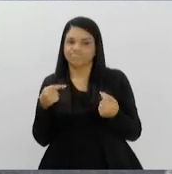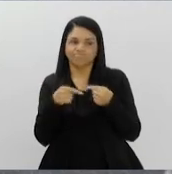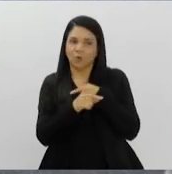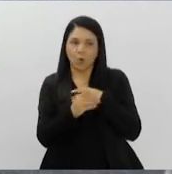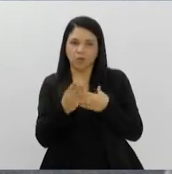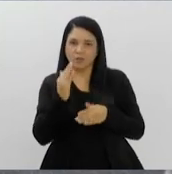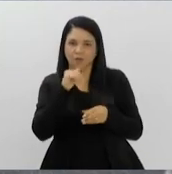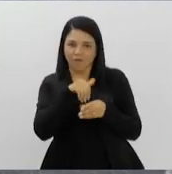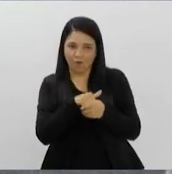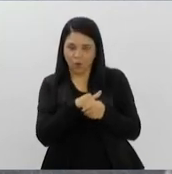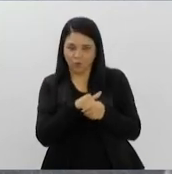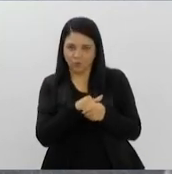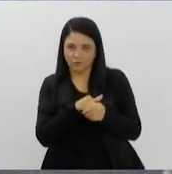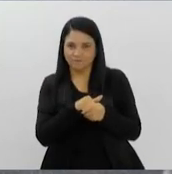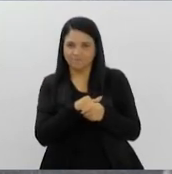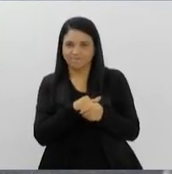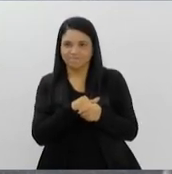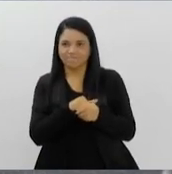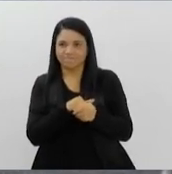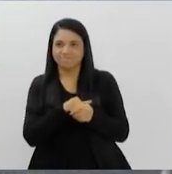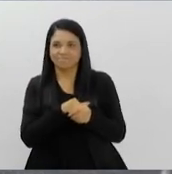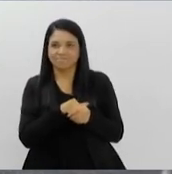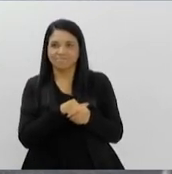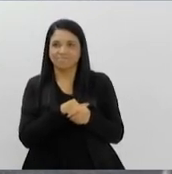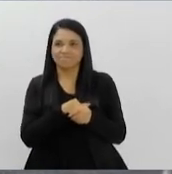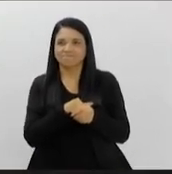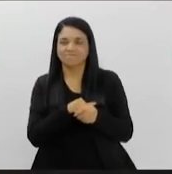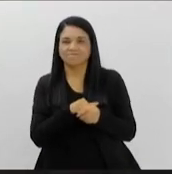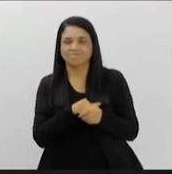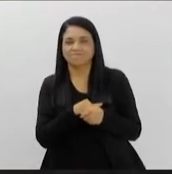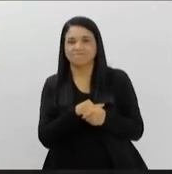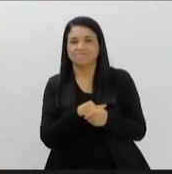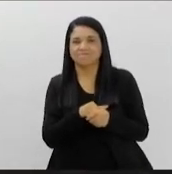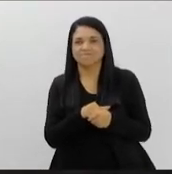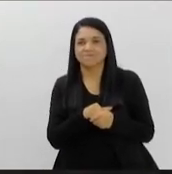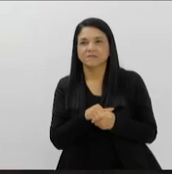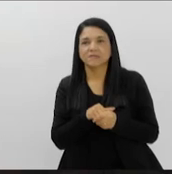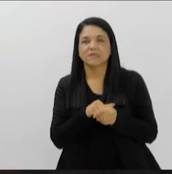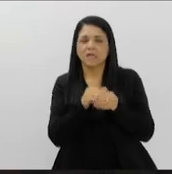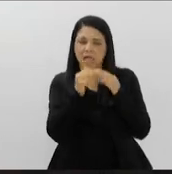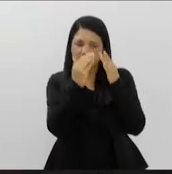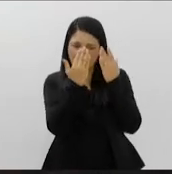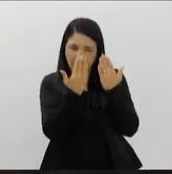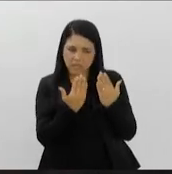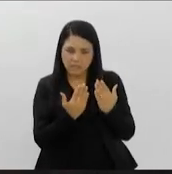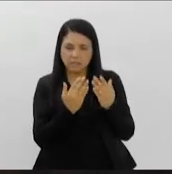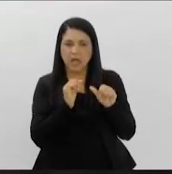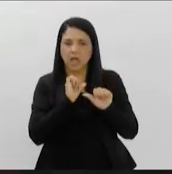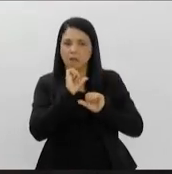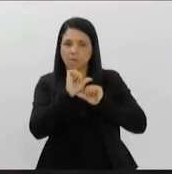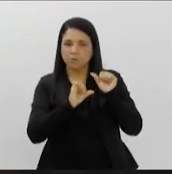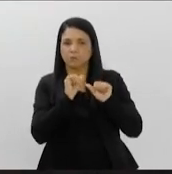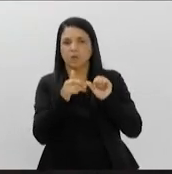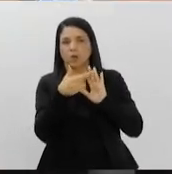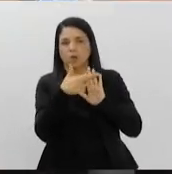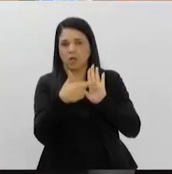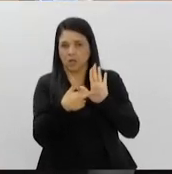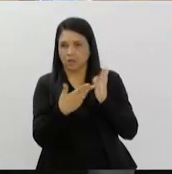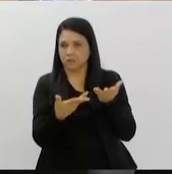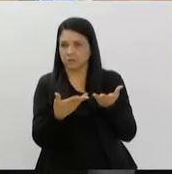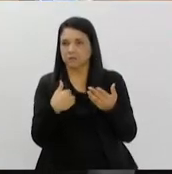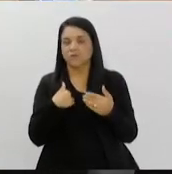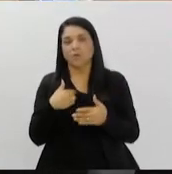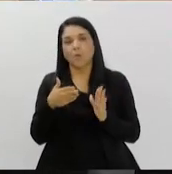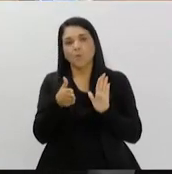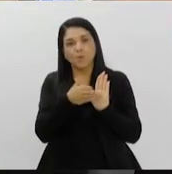realmente Eu acho que pela melhor tecnicidade, o senhor poderia analisar, a gente mudou o regimento, né, já corrigiu. Sim, eu vou fazer uma proposta,